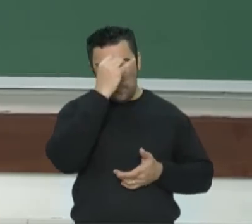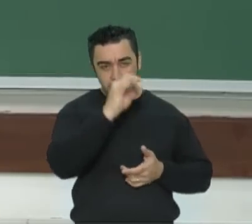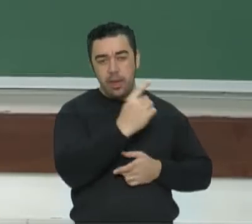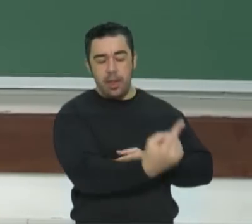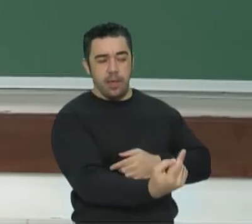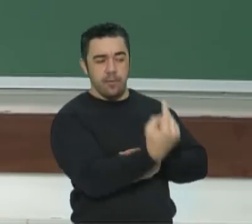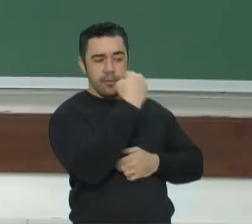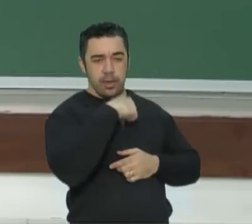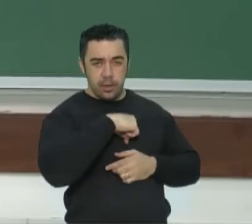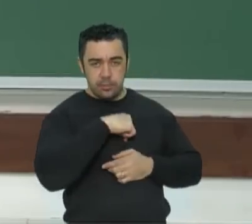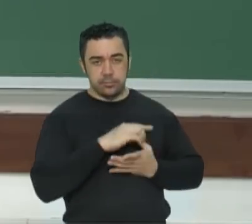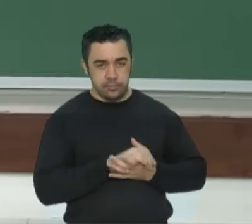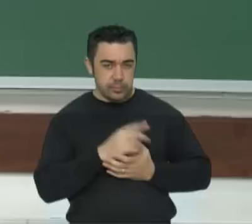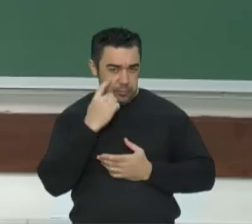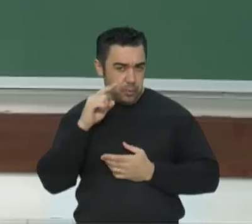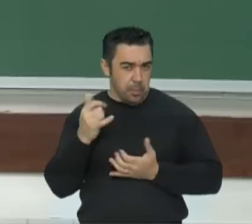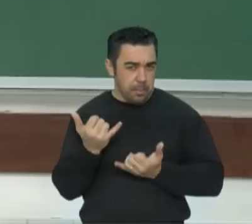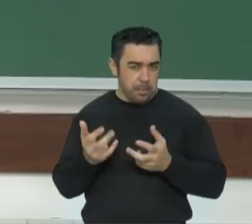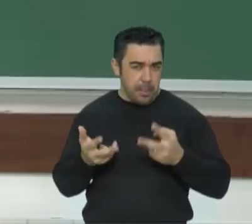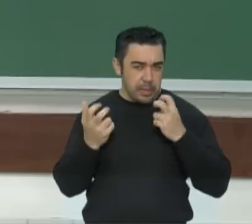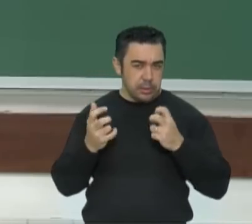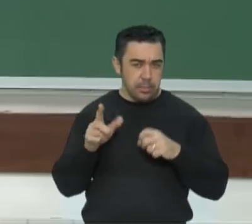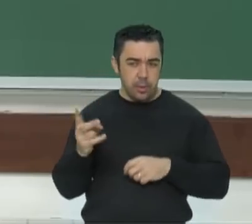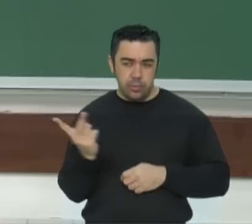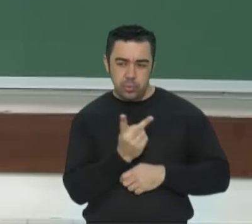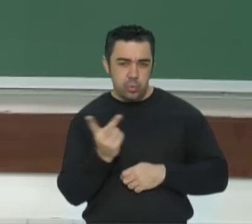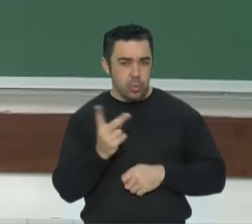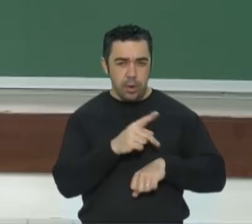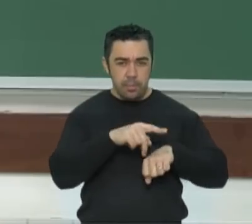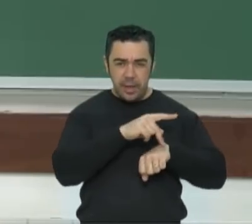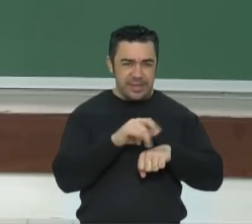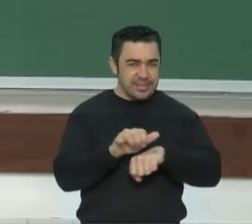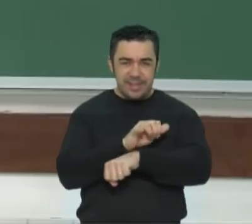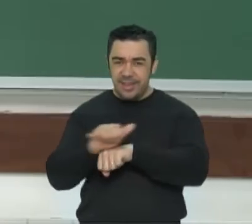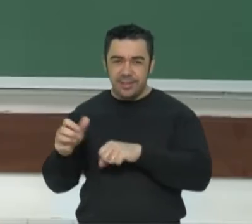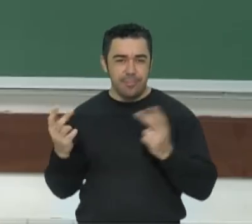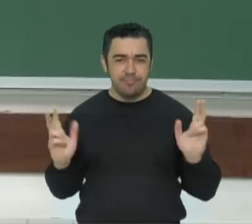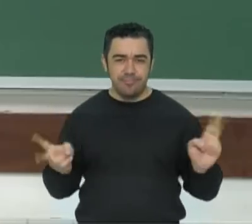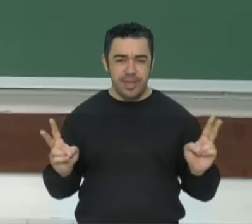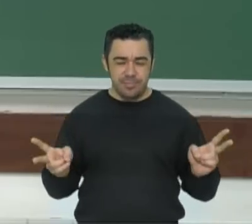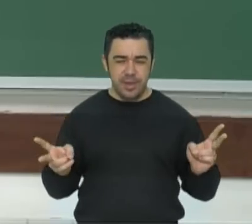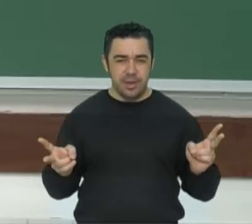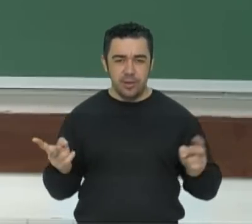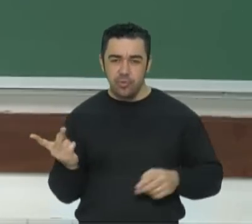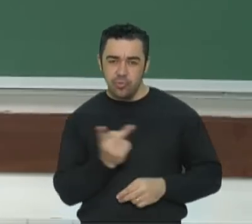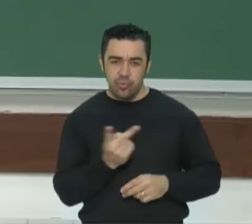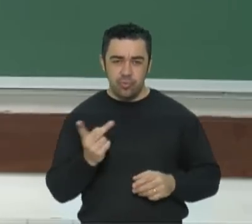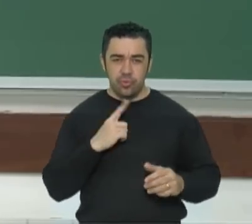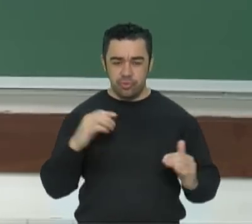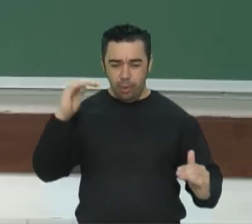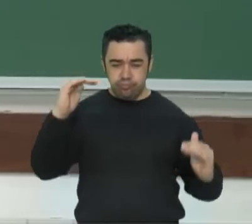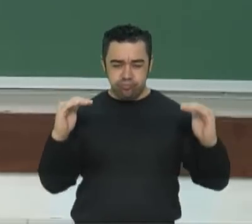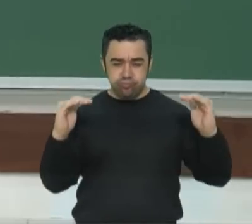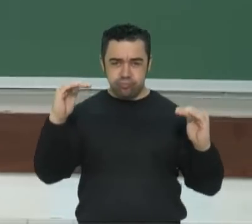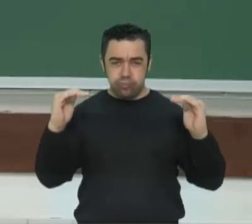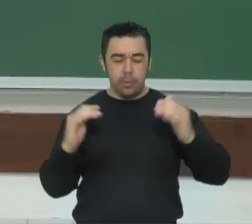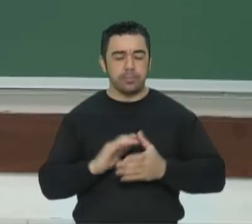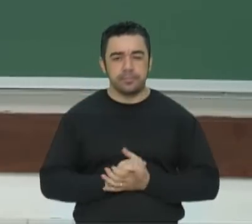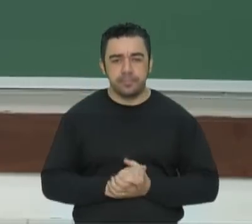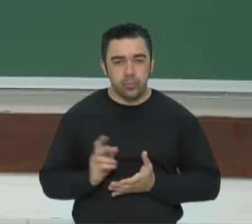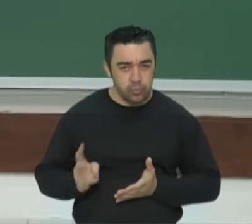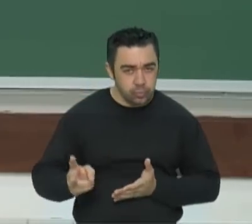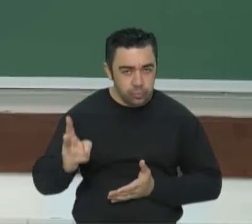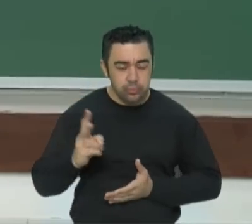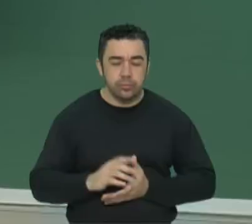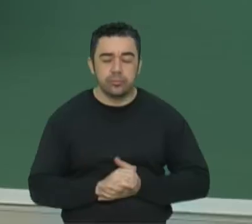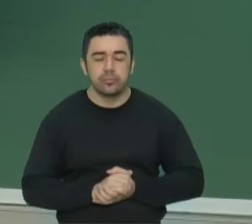Então, reparou, são programas muito parecidos de ambos os lados nessa disputa e que se equivaliam. Continuando,